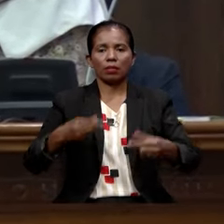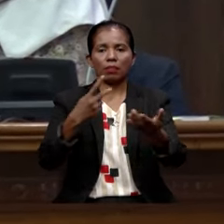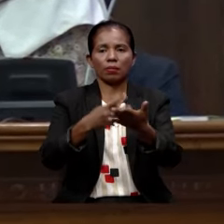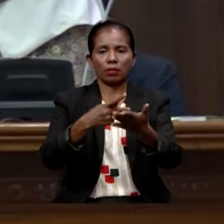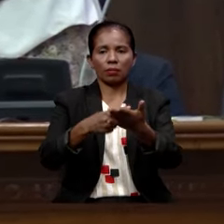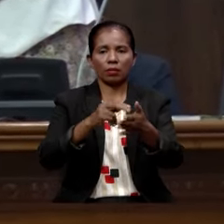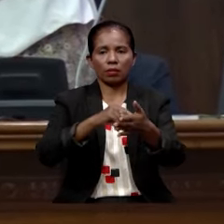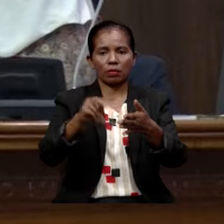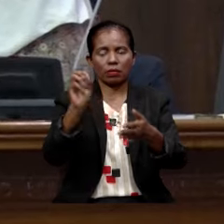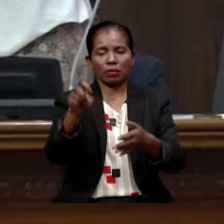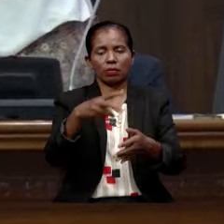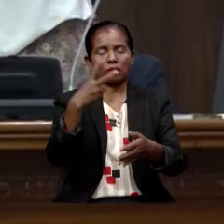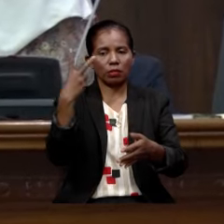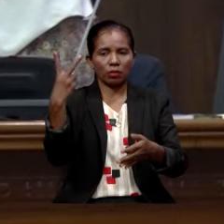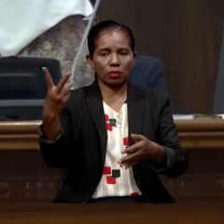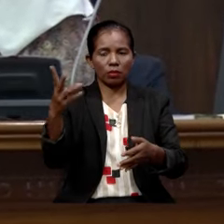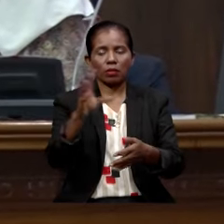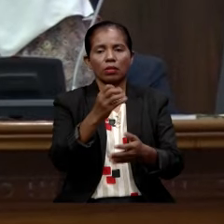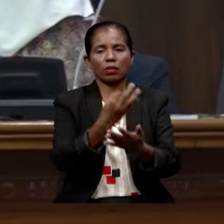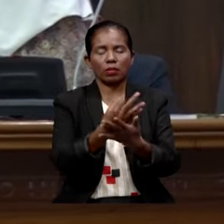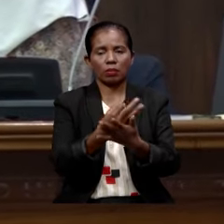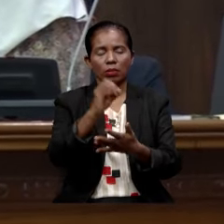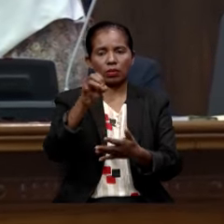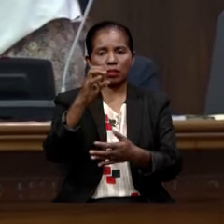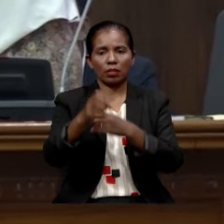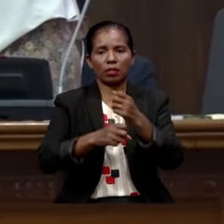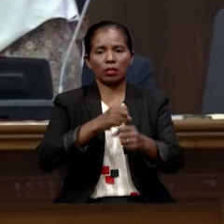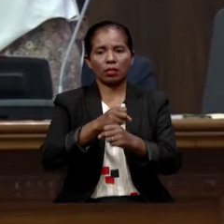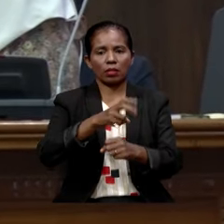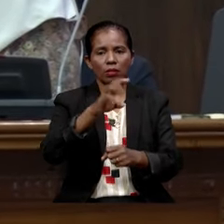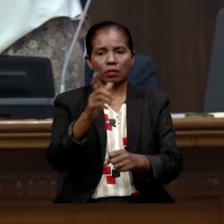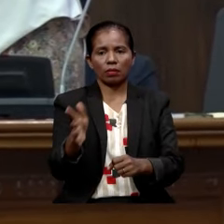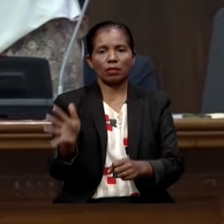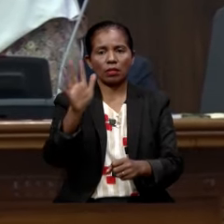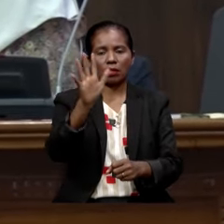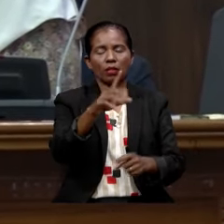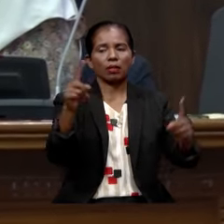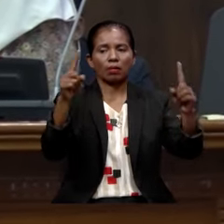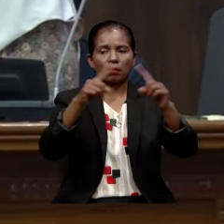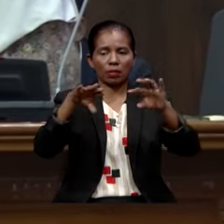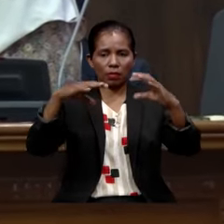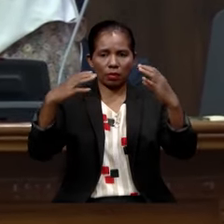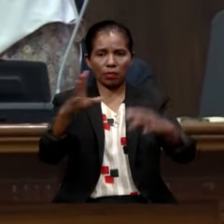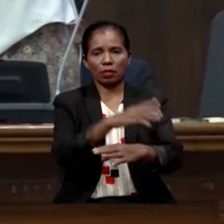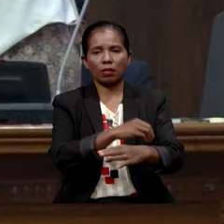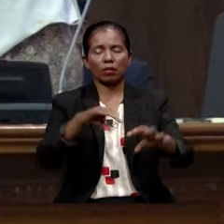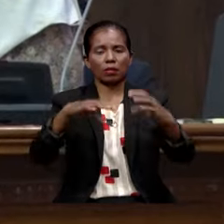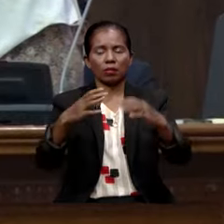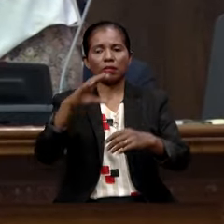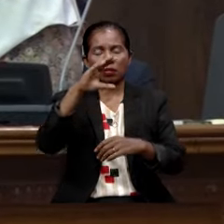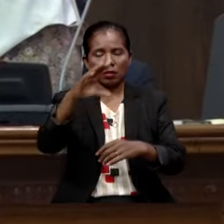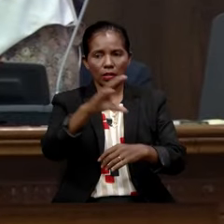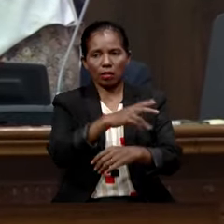número São Lourenço em Rua, barra sexta, Orçamento Geral do Estado, Tina Rio, Rua de São Lima, Bahia, cada comissão, antes comissão C, nebe